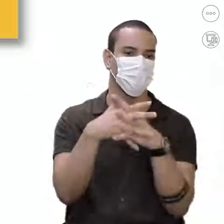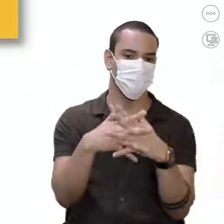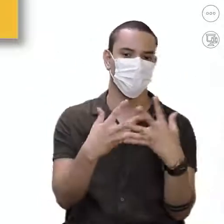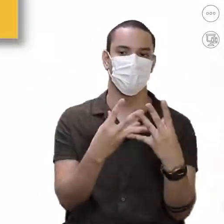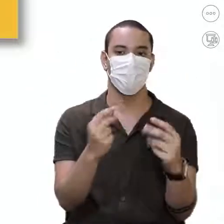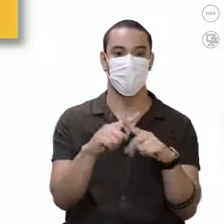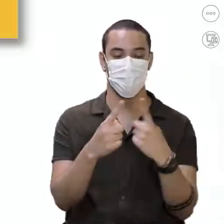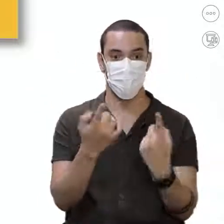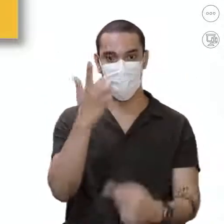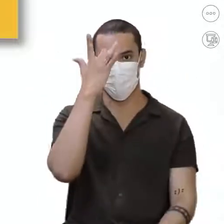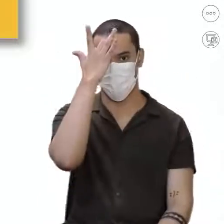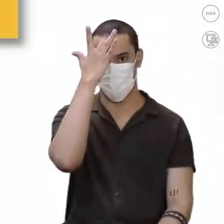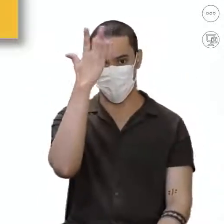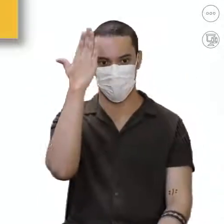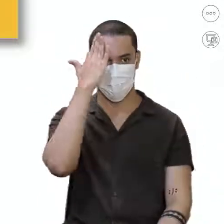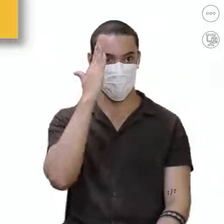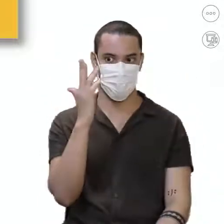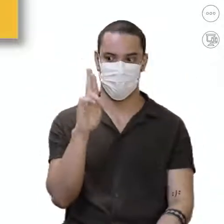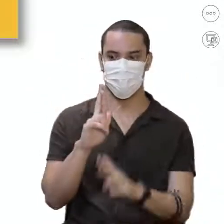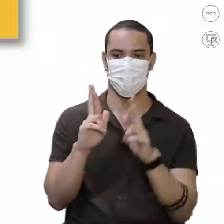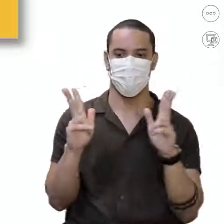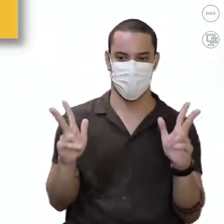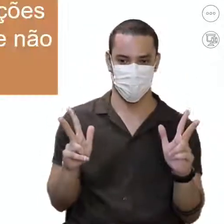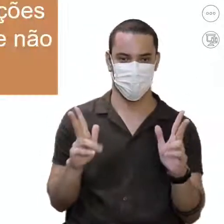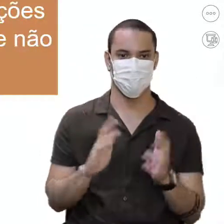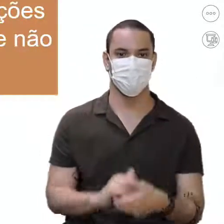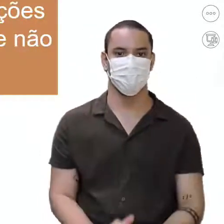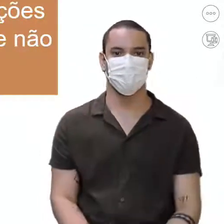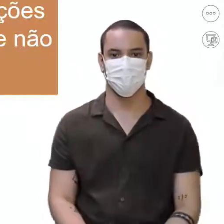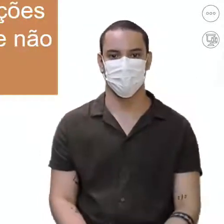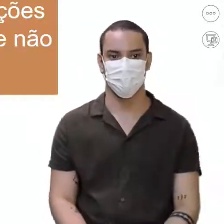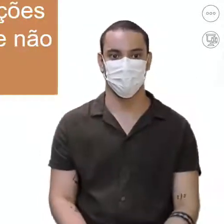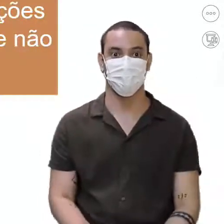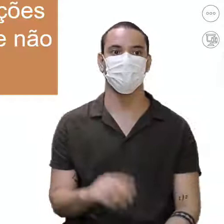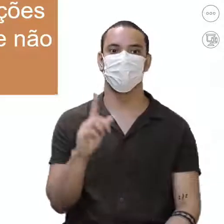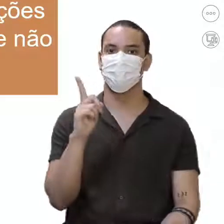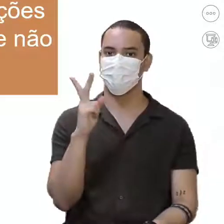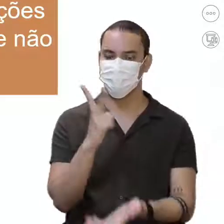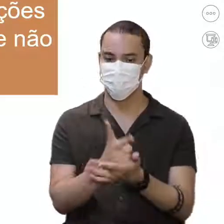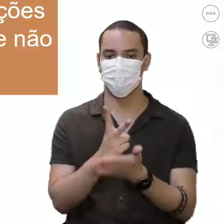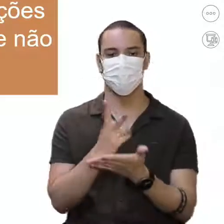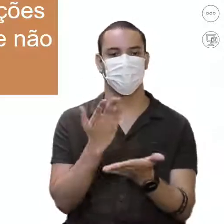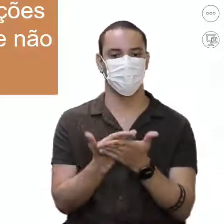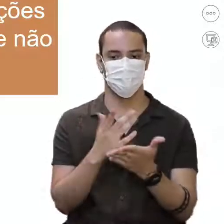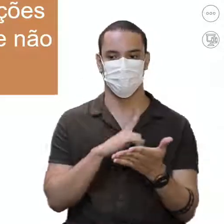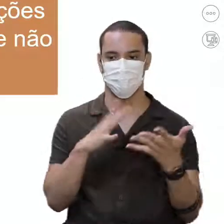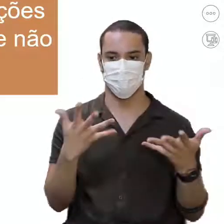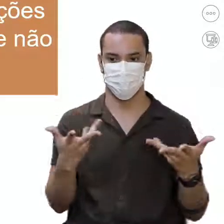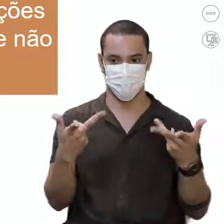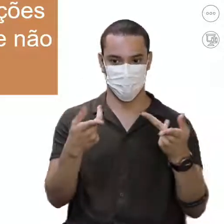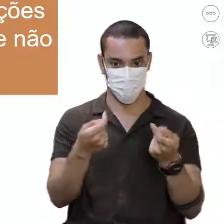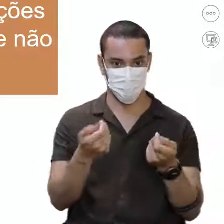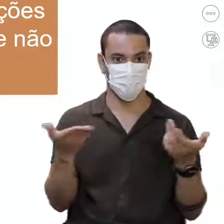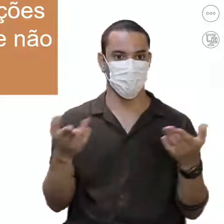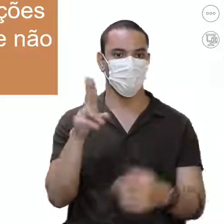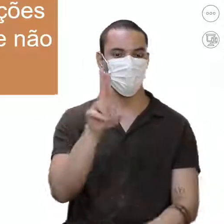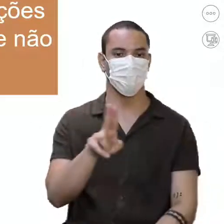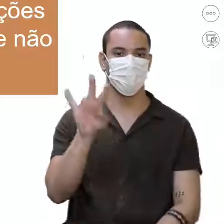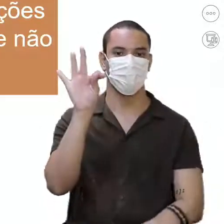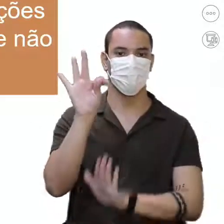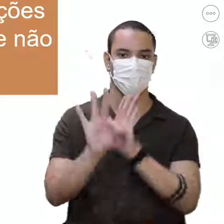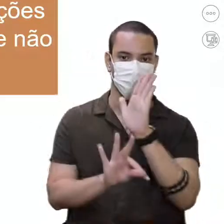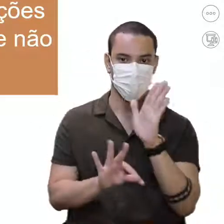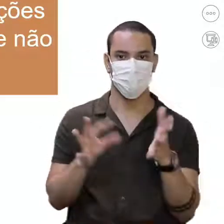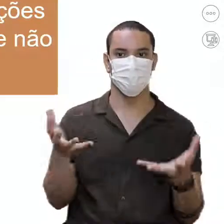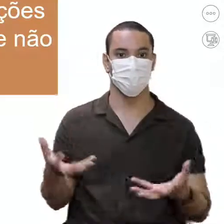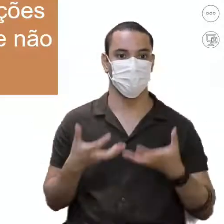ver que é bem fácil distinguir uma da outra. Vamos lá? Toda aula tem uma habilidade e na de hoje você vai utilizar textos